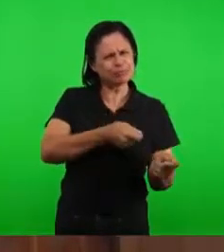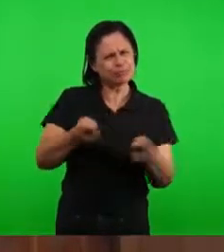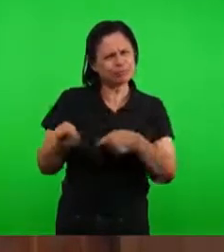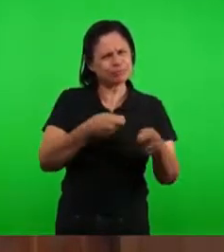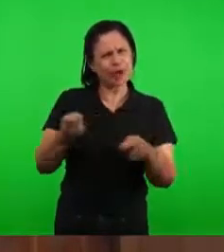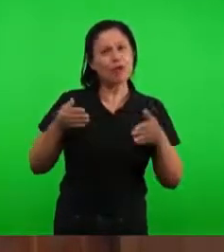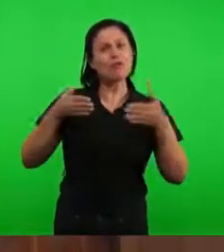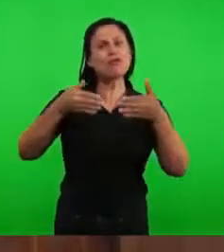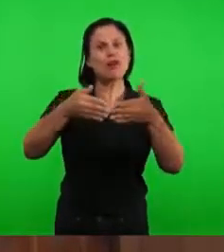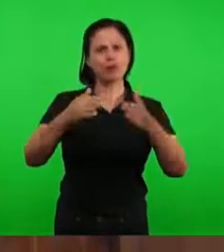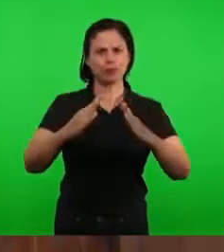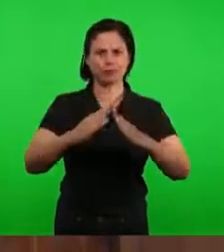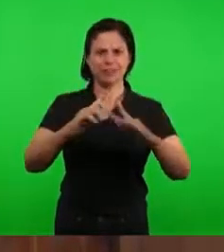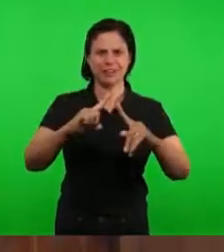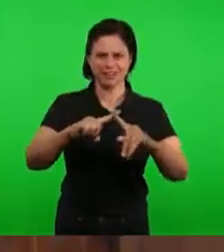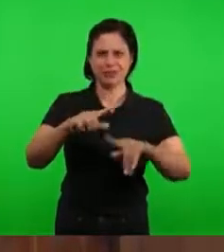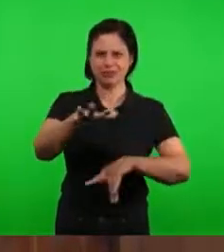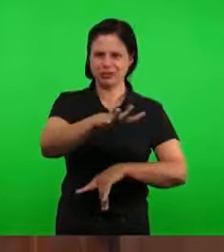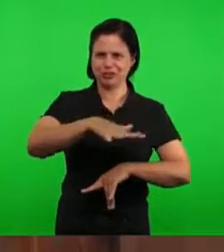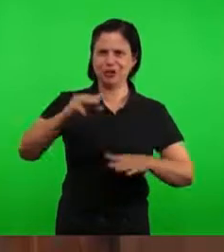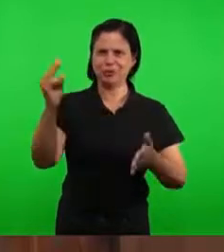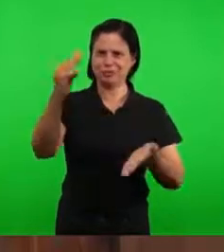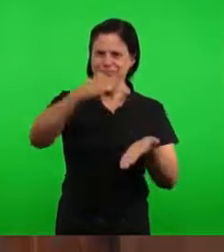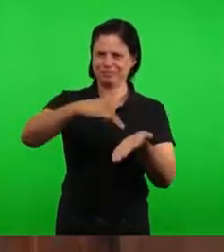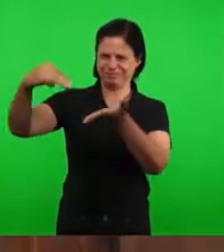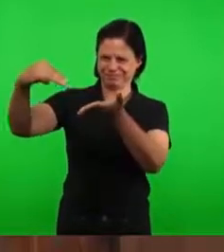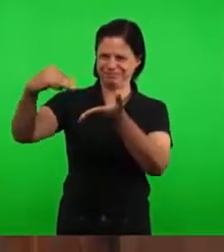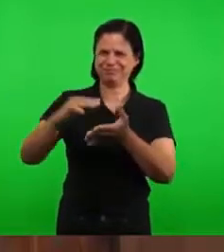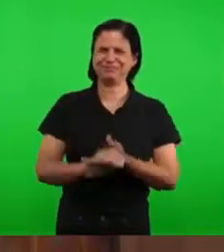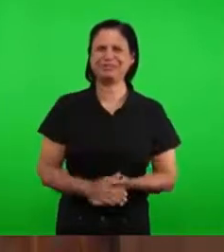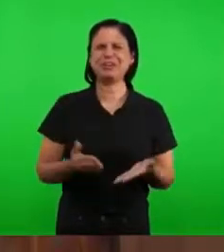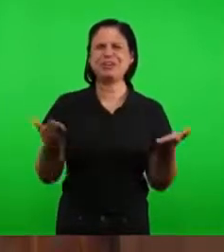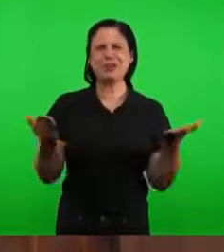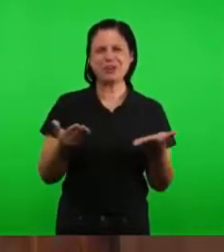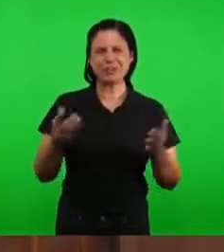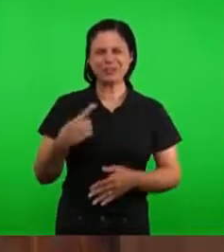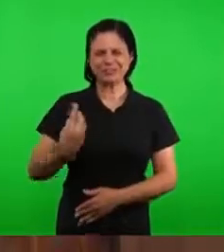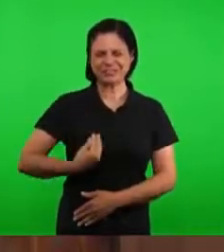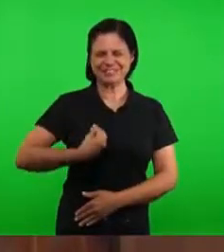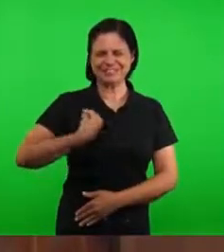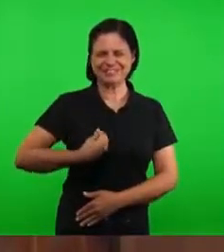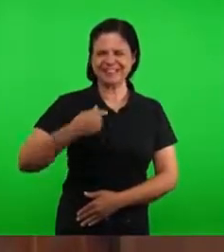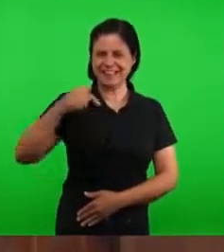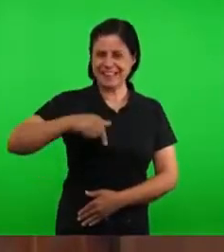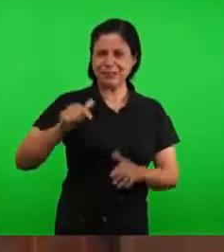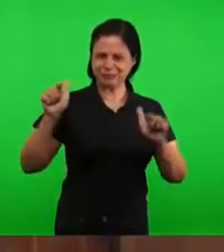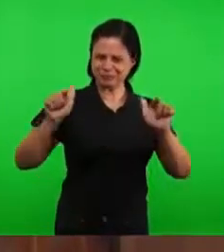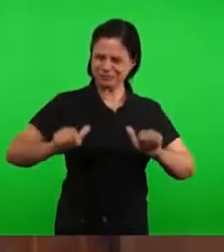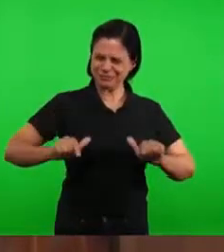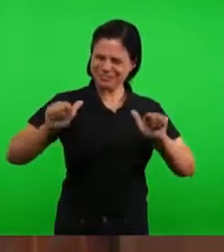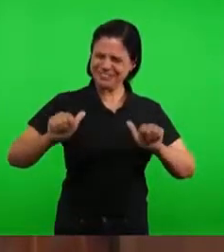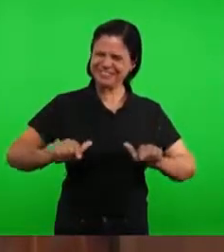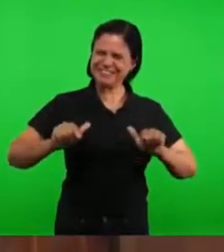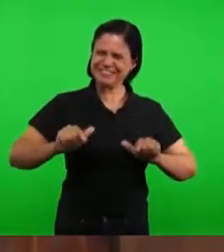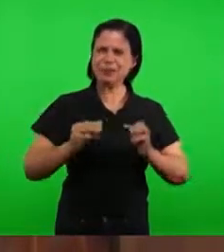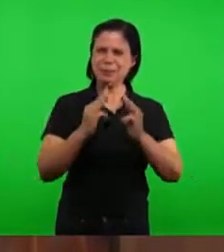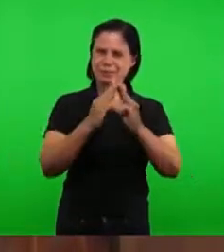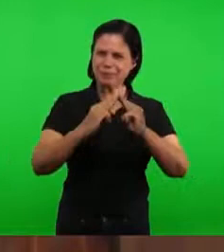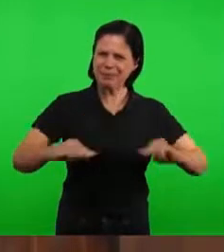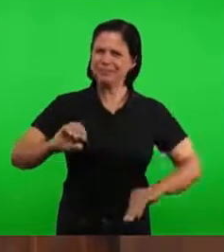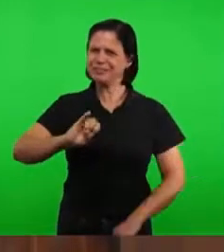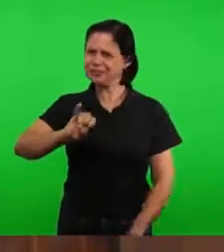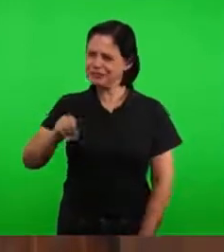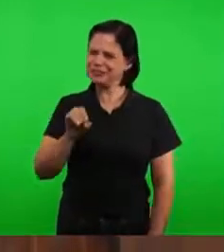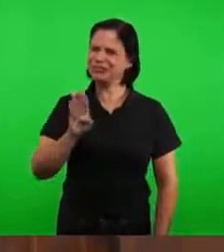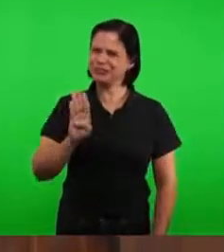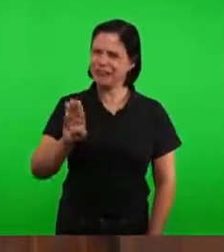nossas igrejas. E hoje nós estamos transmitindo a partir dos nossos estúdios aqui no Manaim de